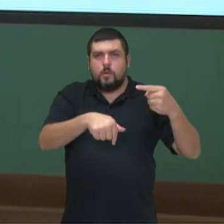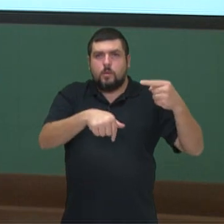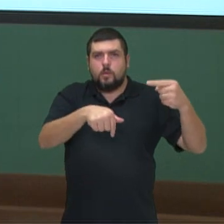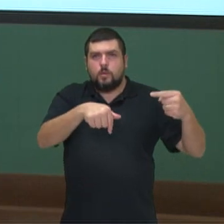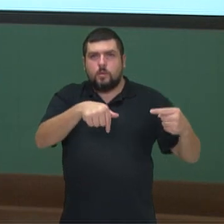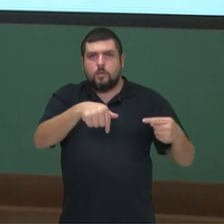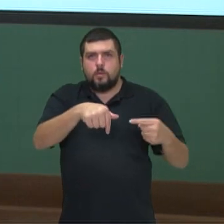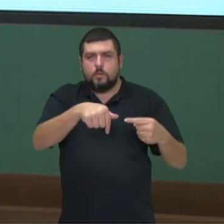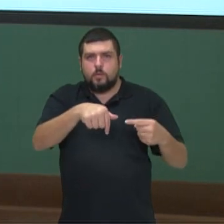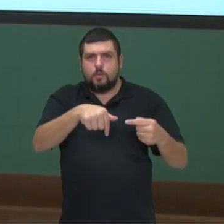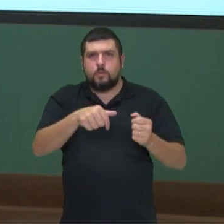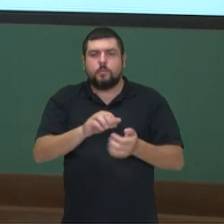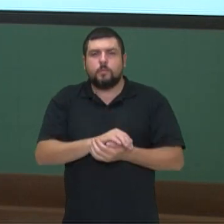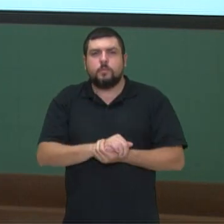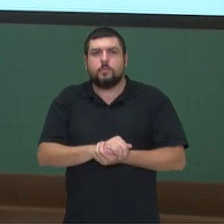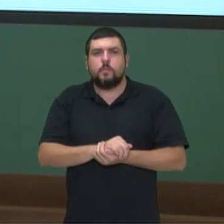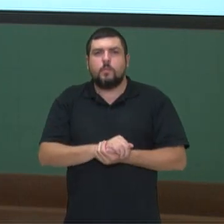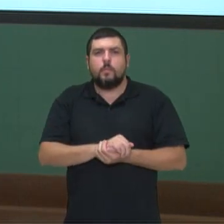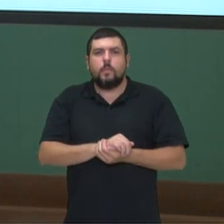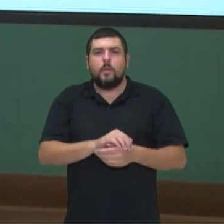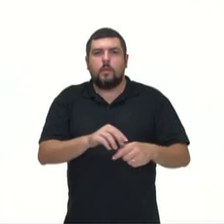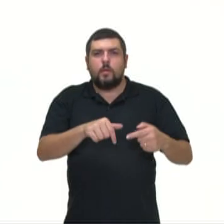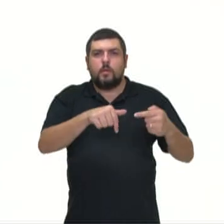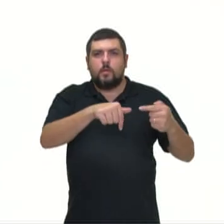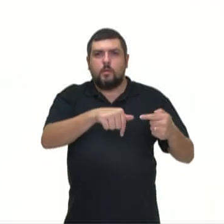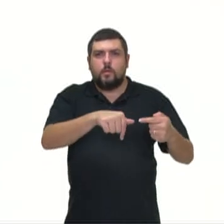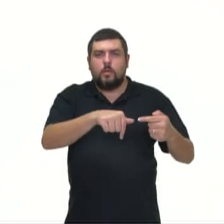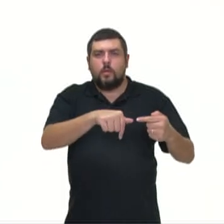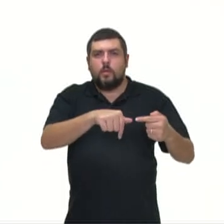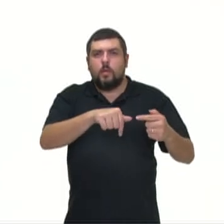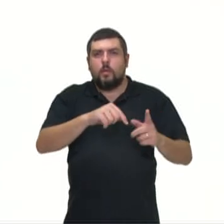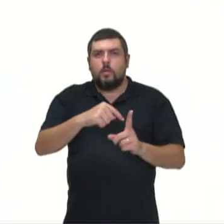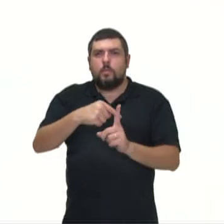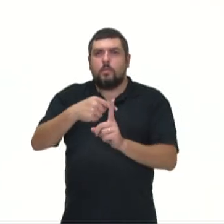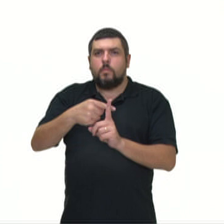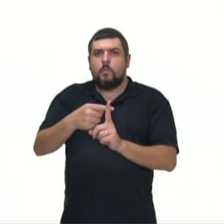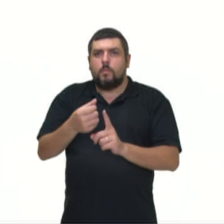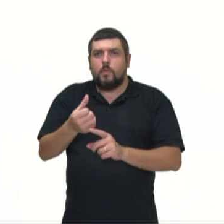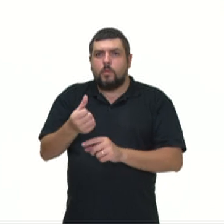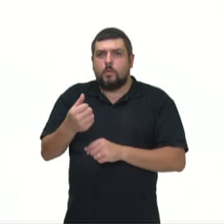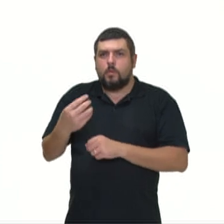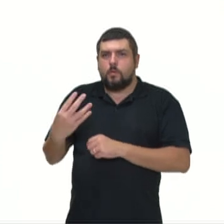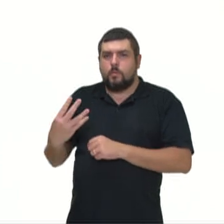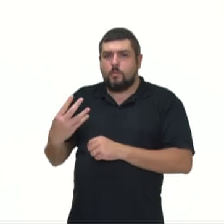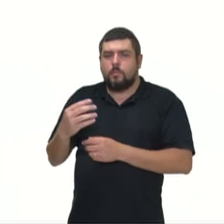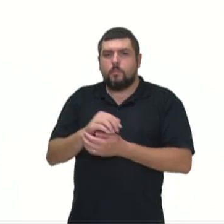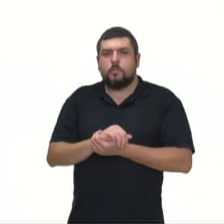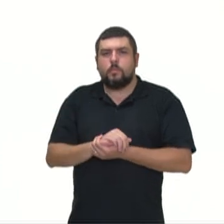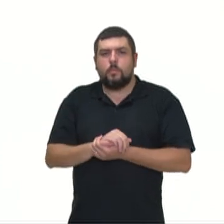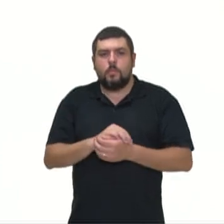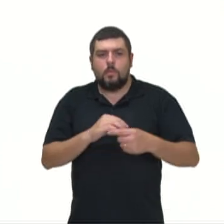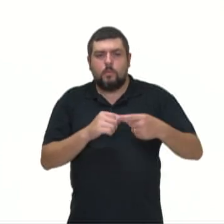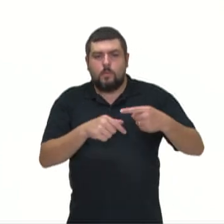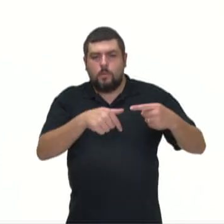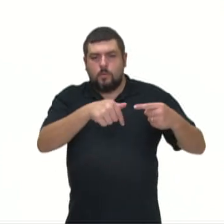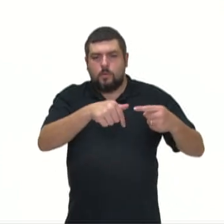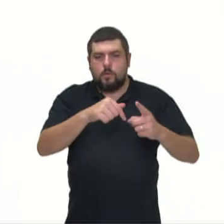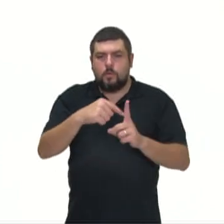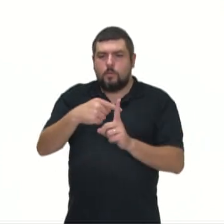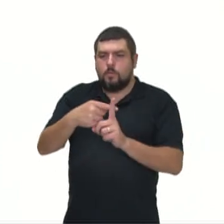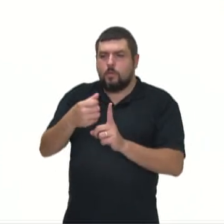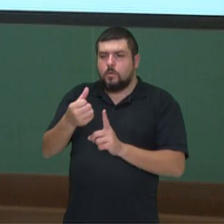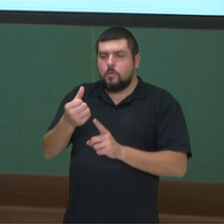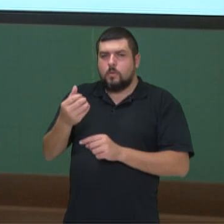Ele vai acompanhar o meu 7. Mais 64. Menos 7 mais 64,